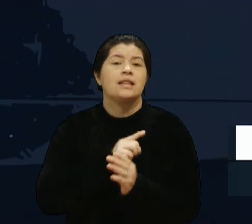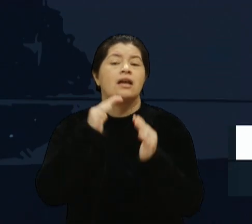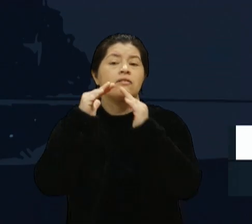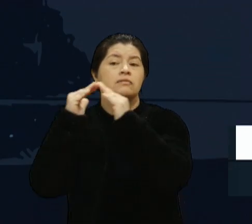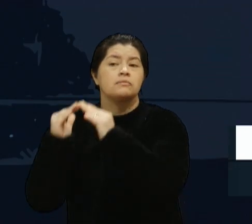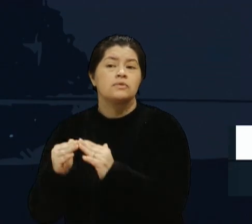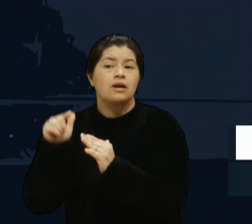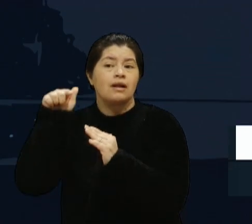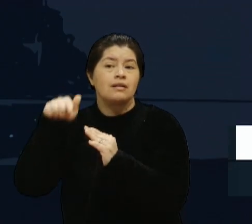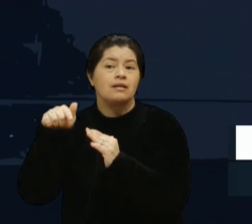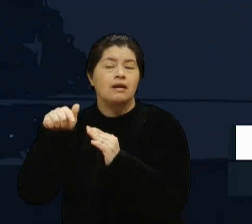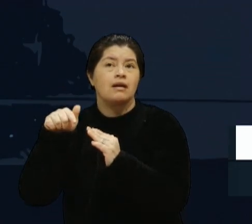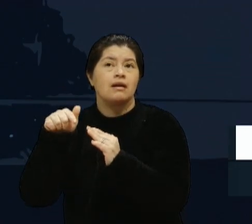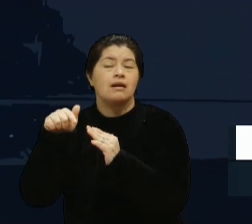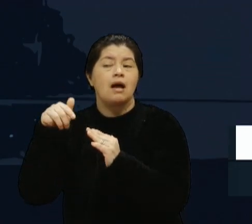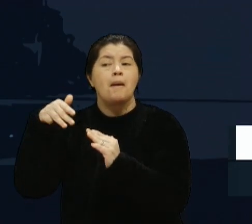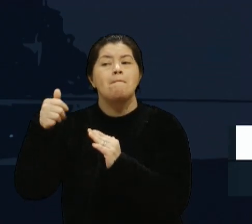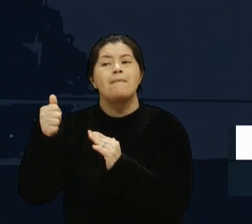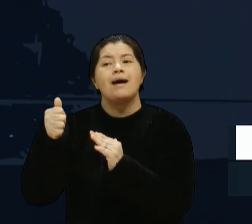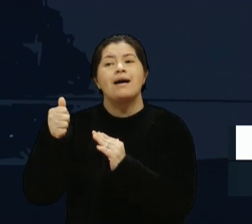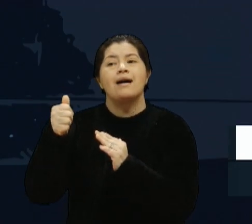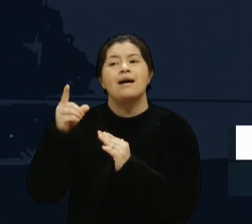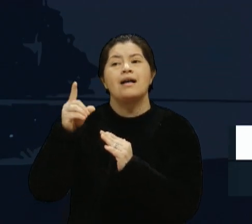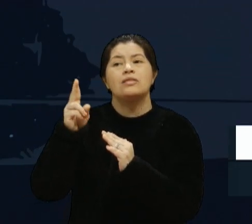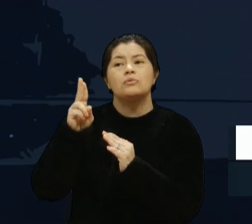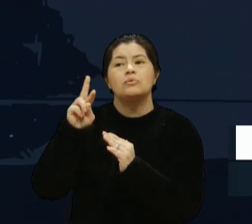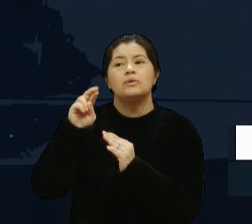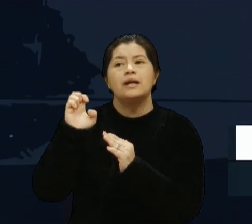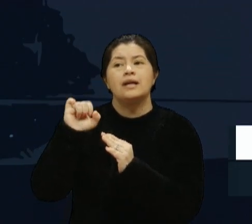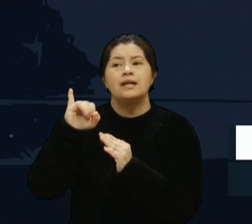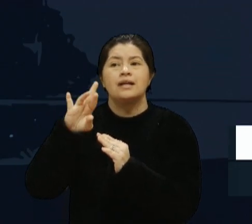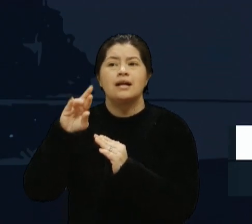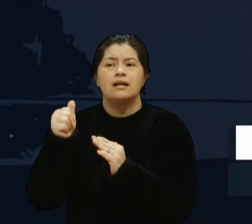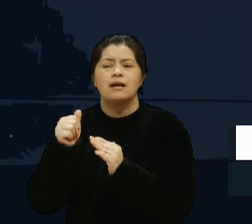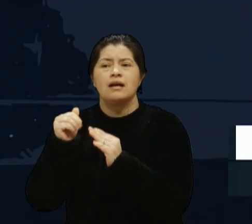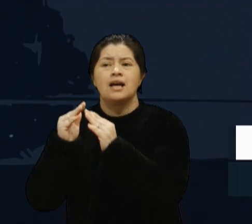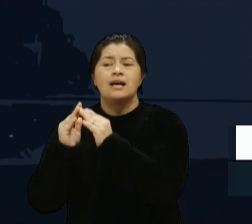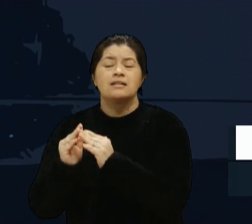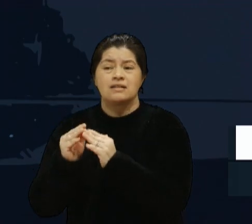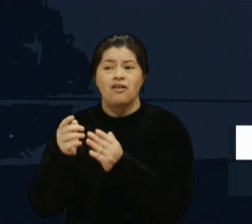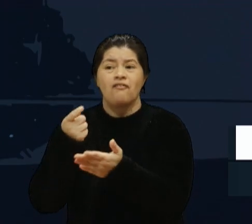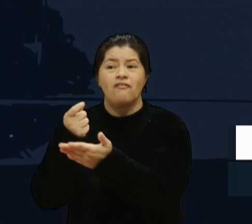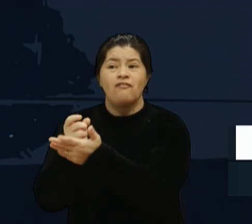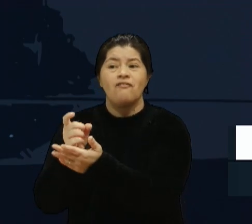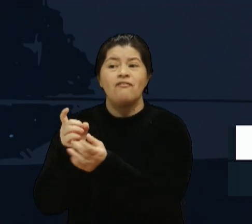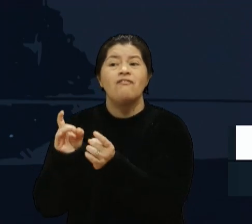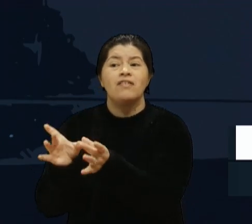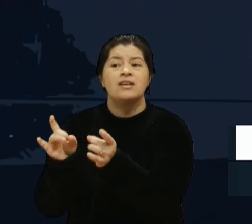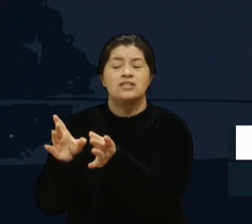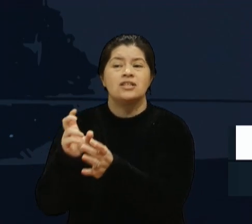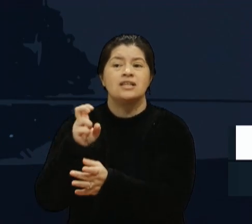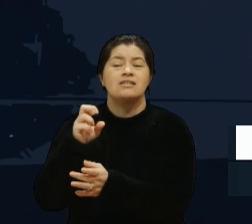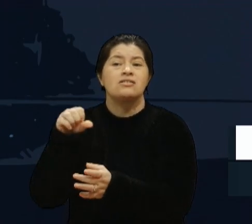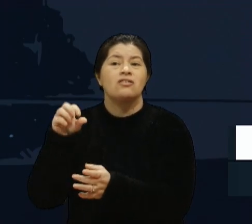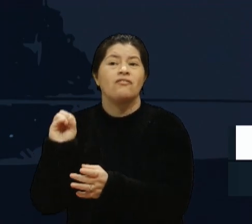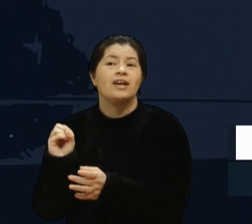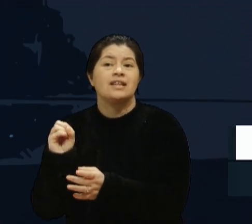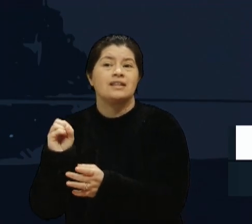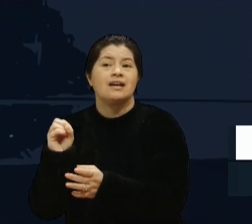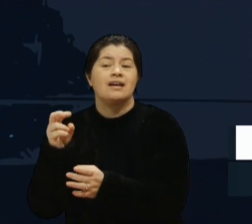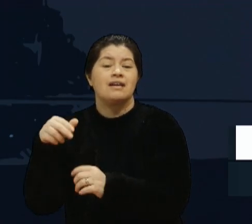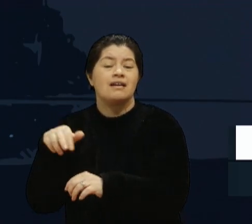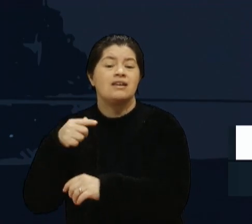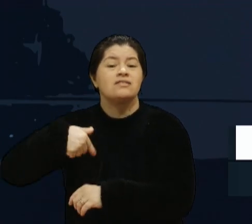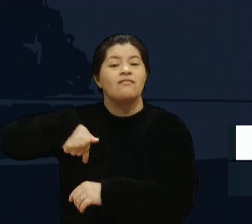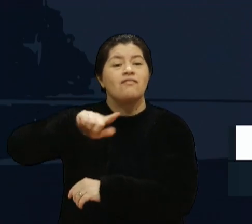fixa no Madureira, por exemplo. Loca sua residência por R$500, R$600 e vai para a rua. E aí